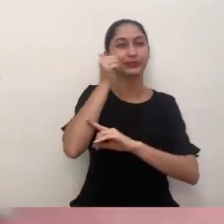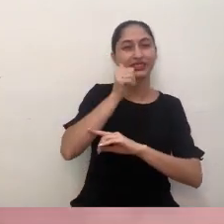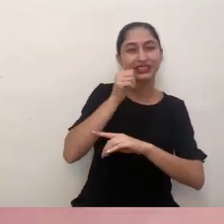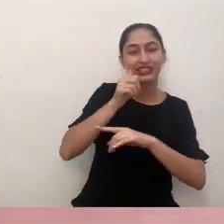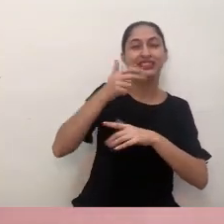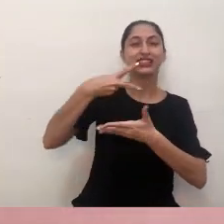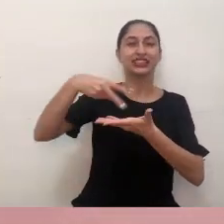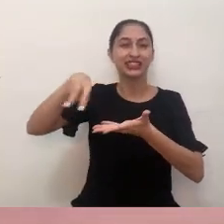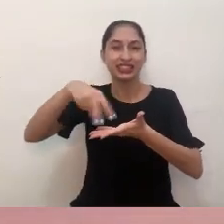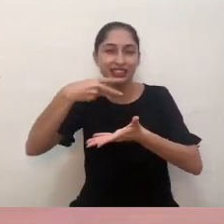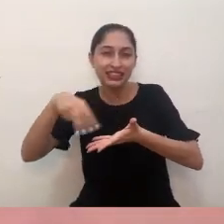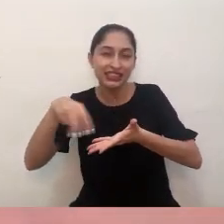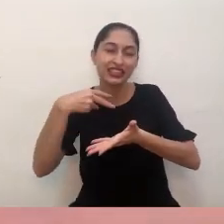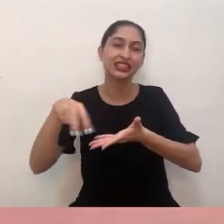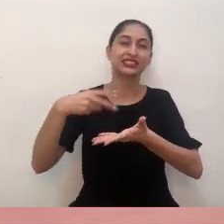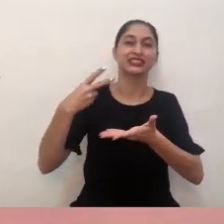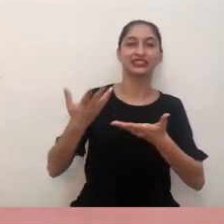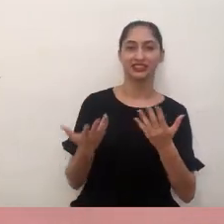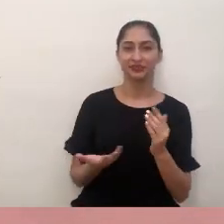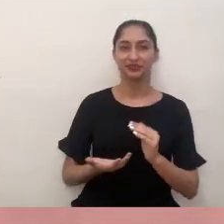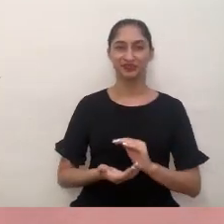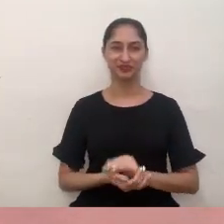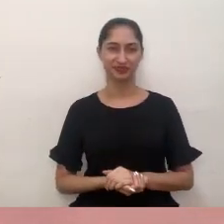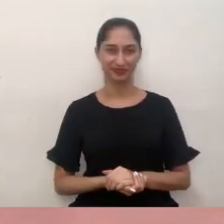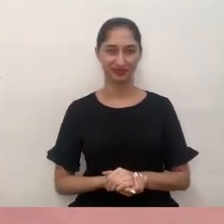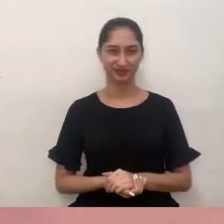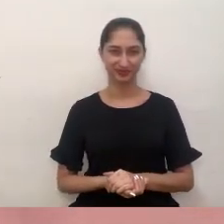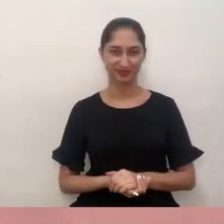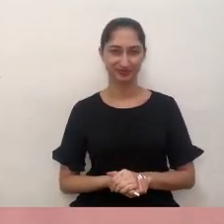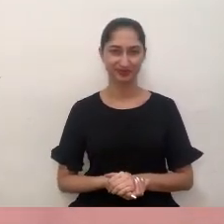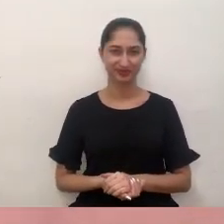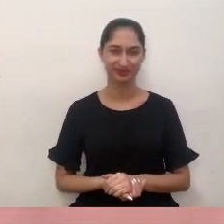dançavam, batucavam.